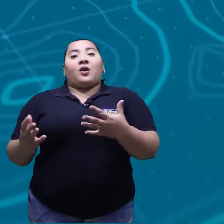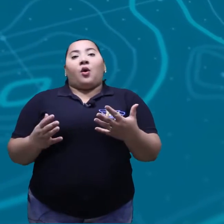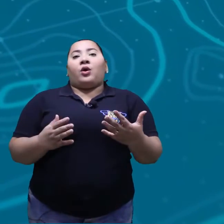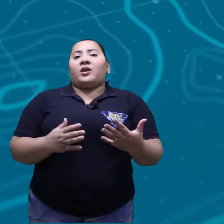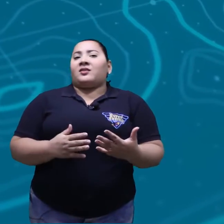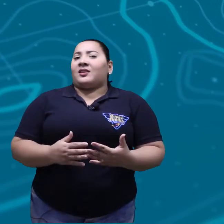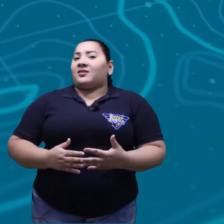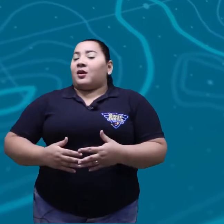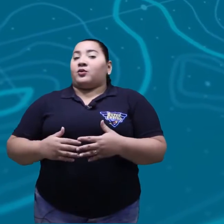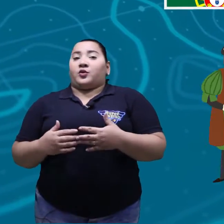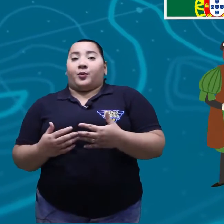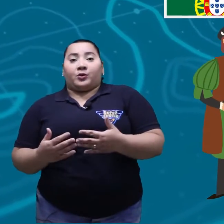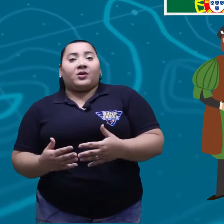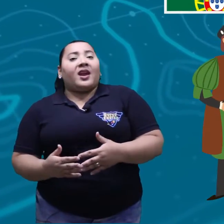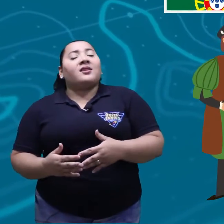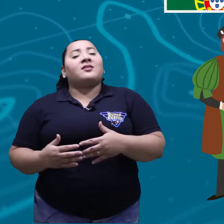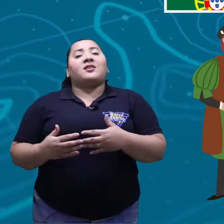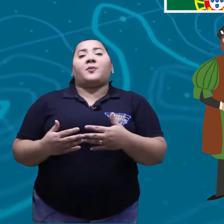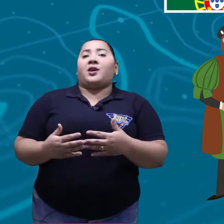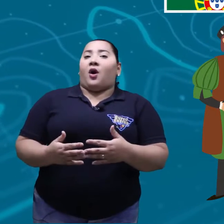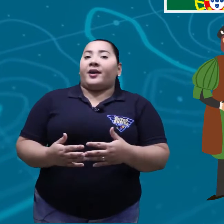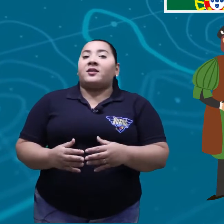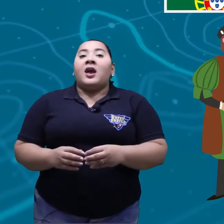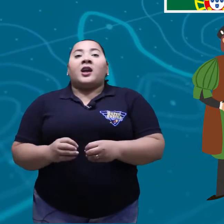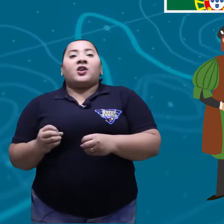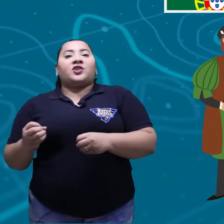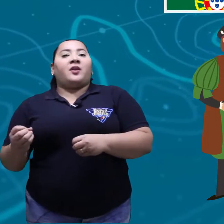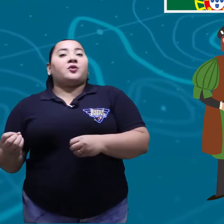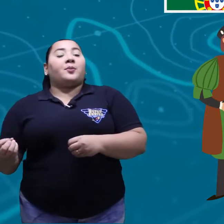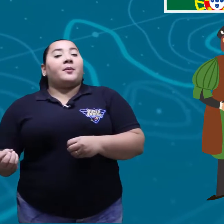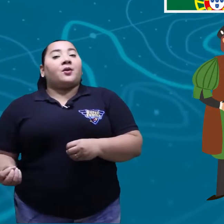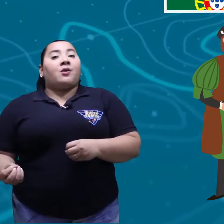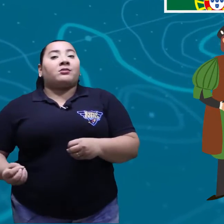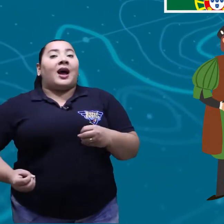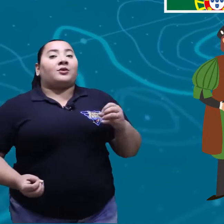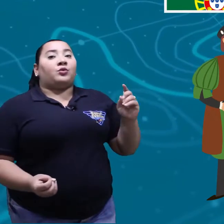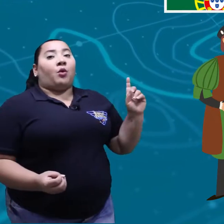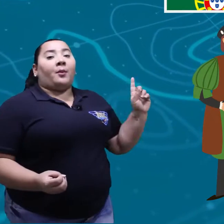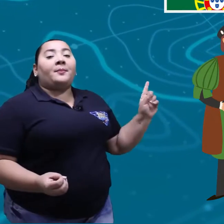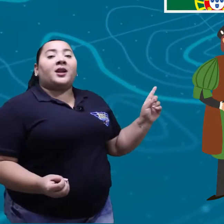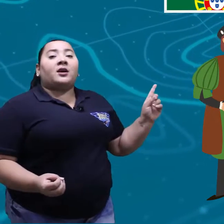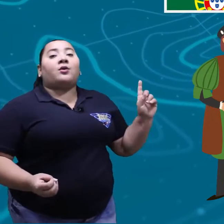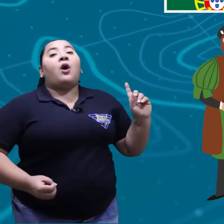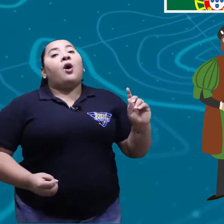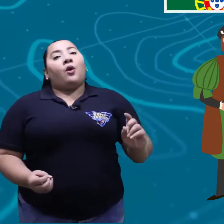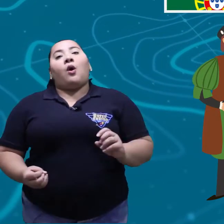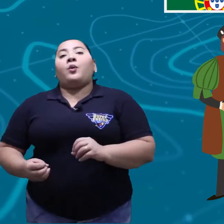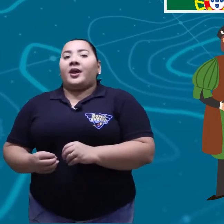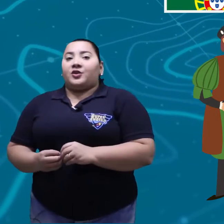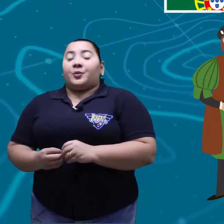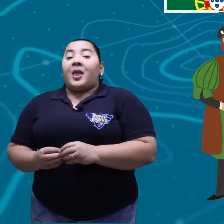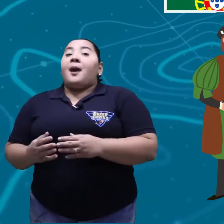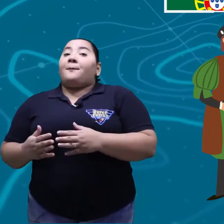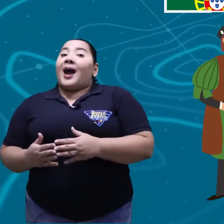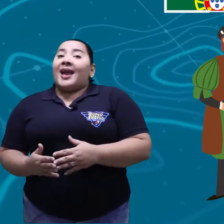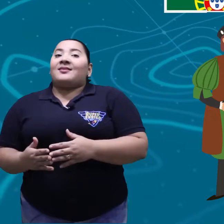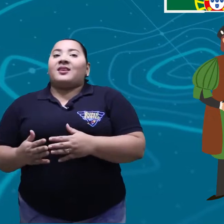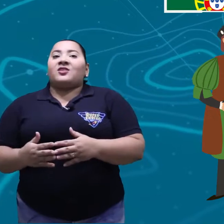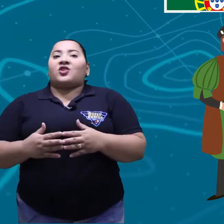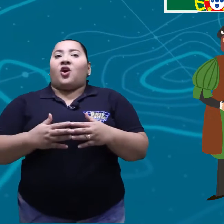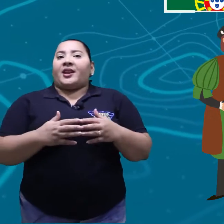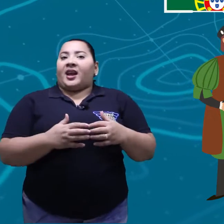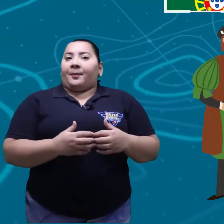através da colonização dos Portugueses e Espanhóis que nós tivemos o primeiro contato do homem branco com o índio